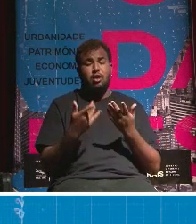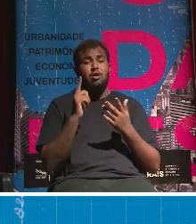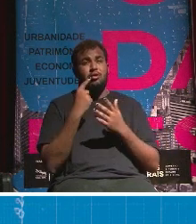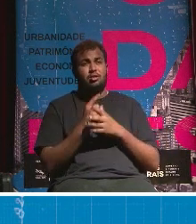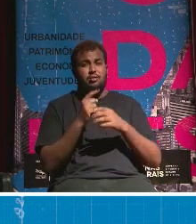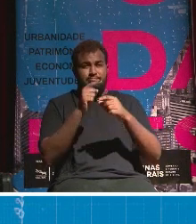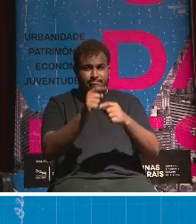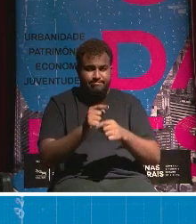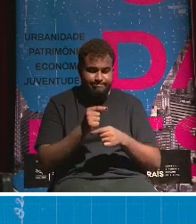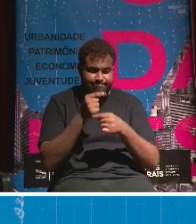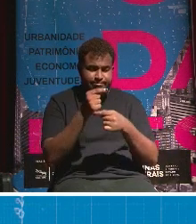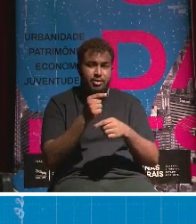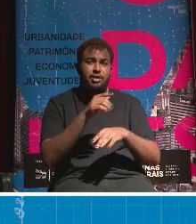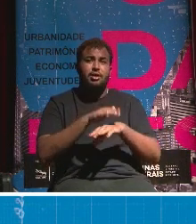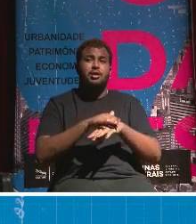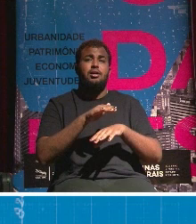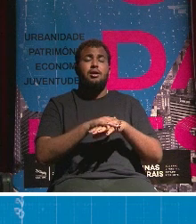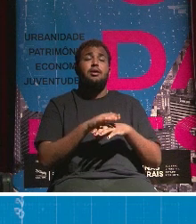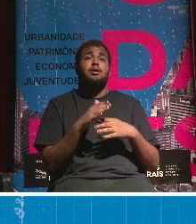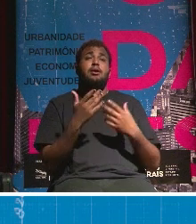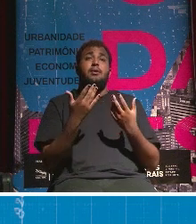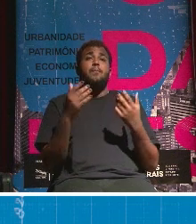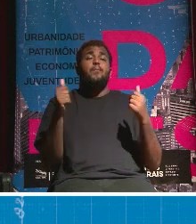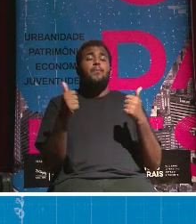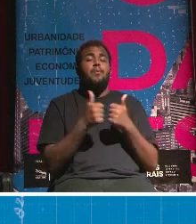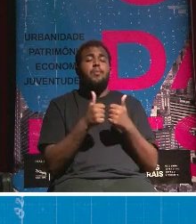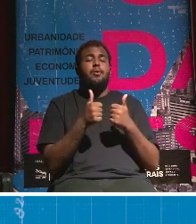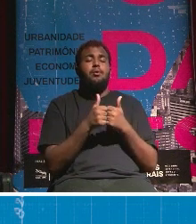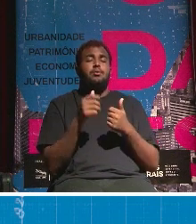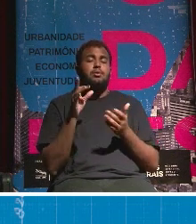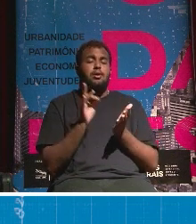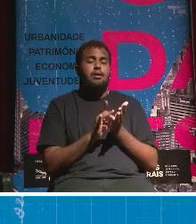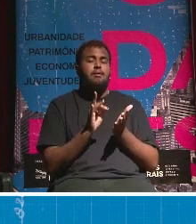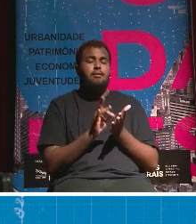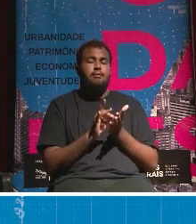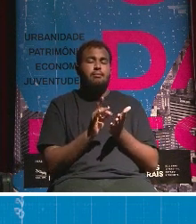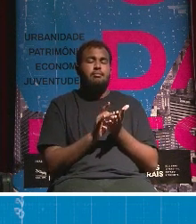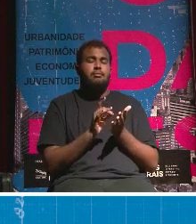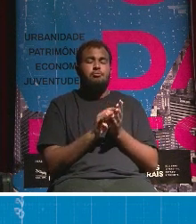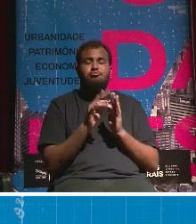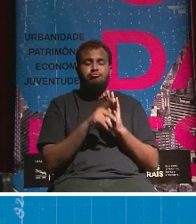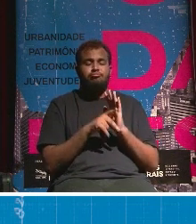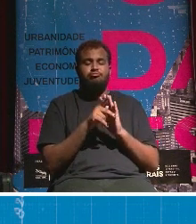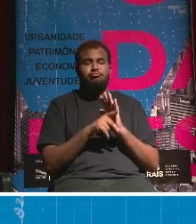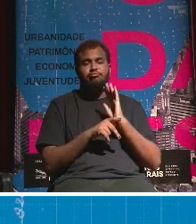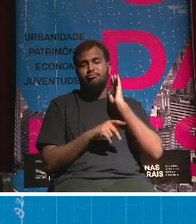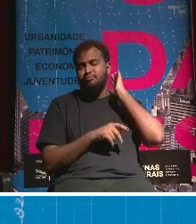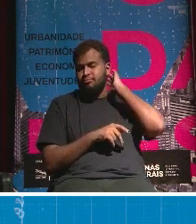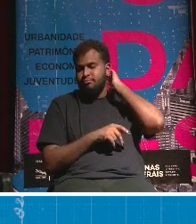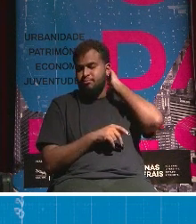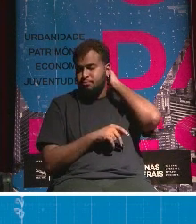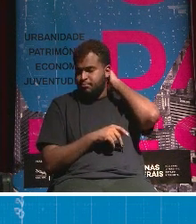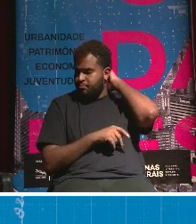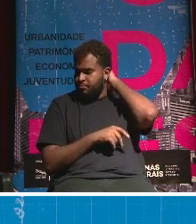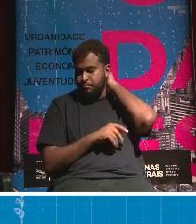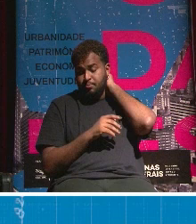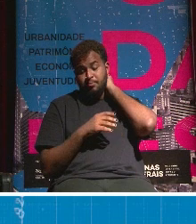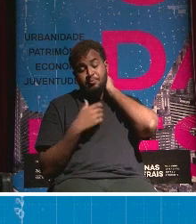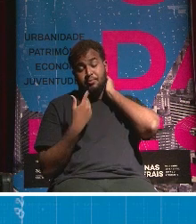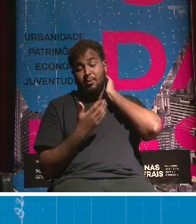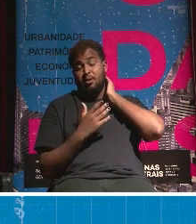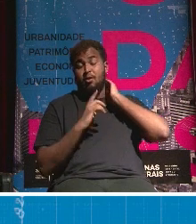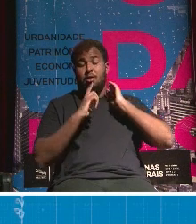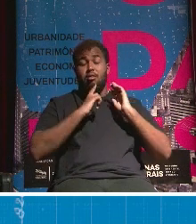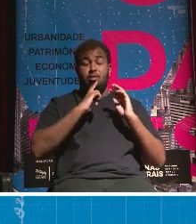encara aquele sinal mais próximo da realidade que o planejamento não foi capaz de captar. E aí vem essa